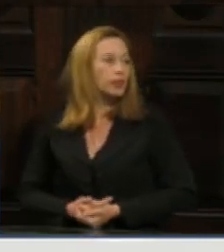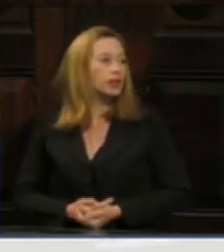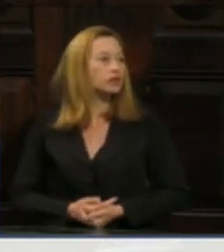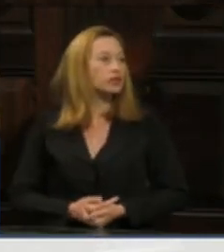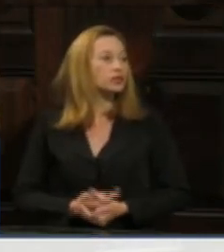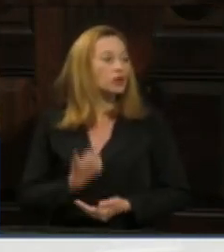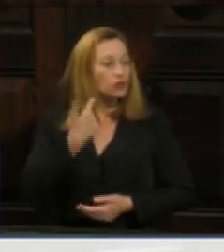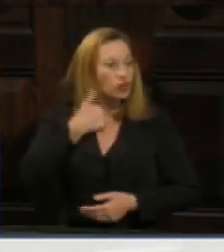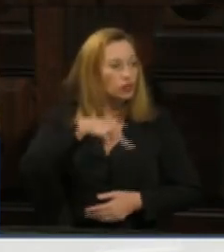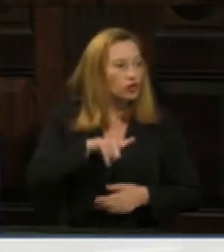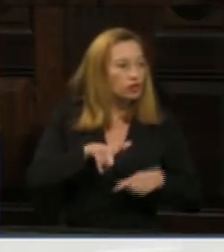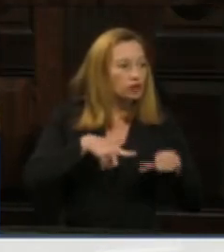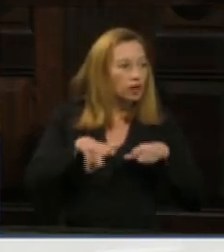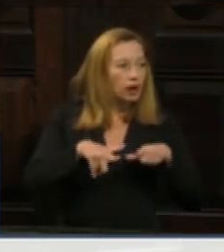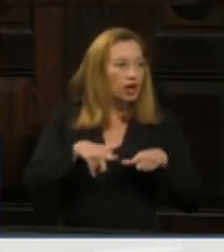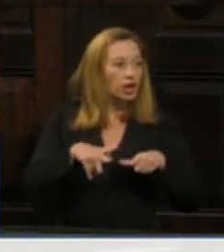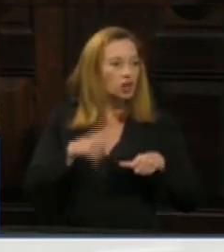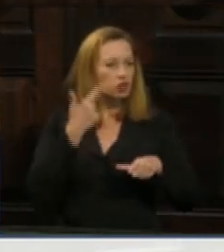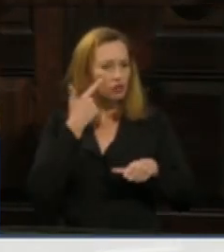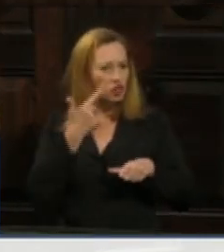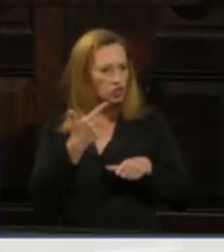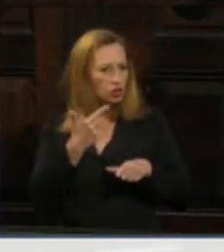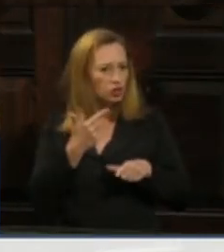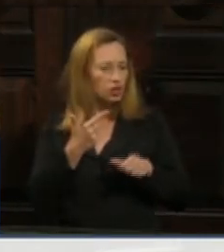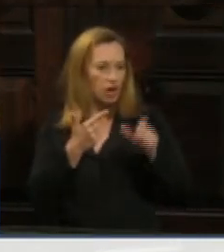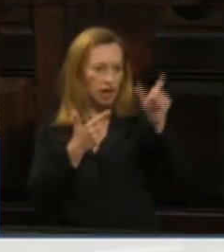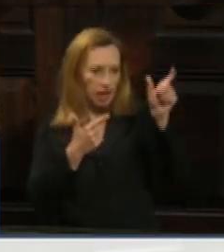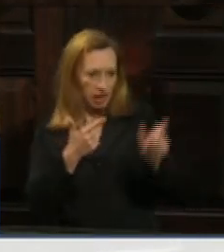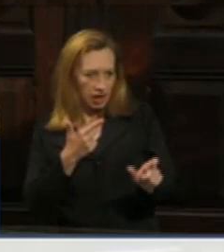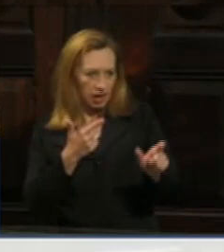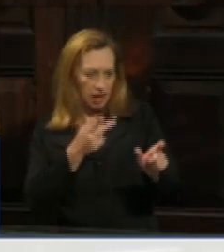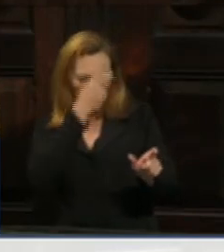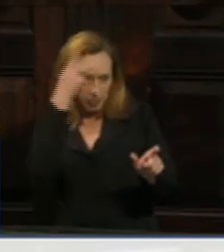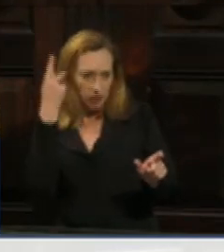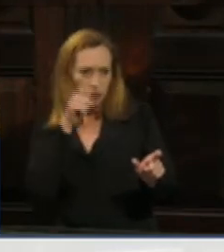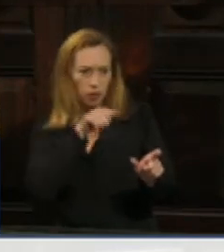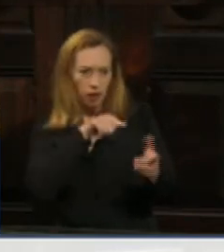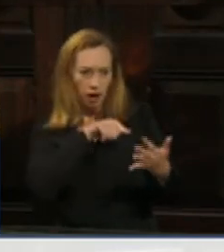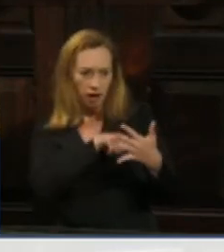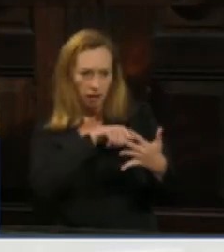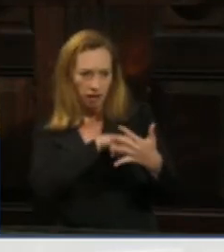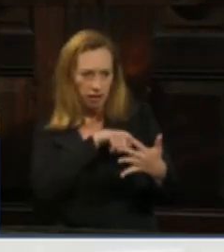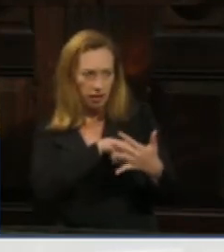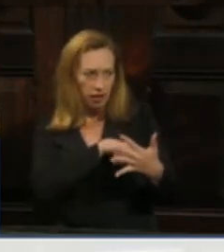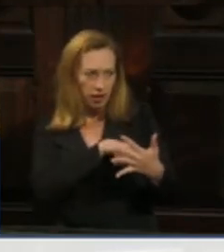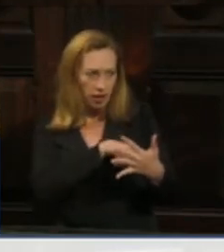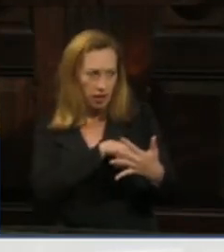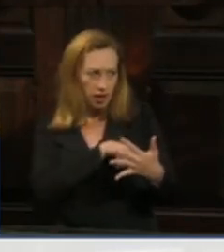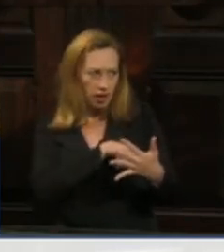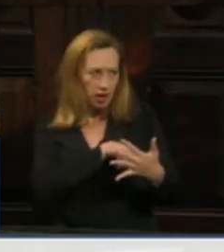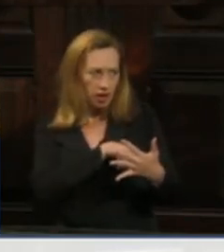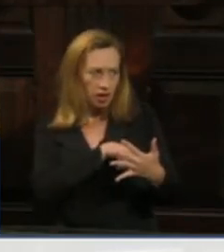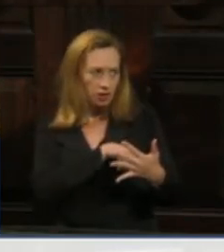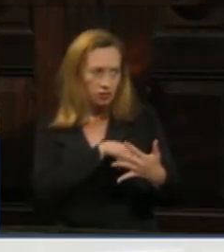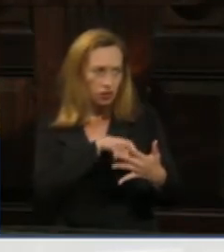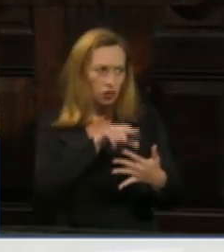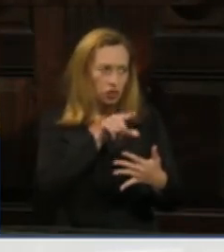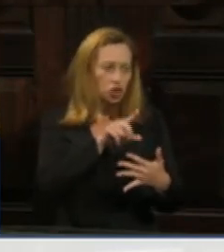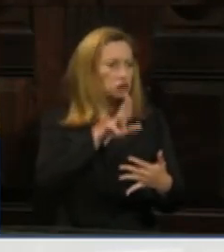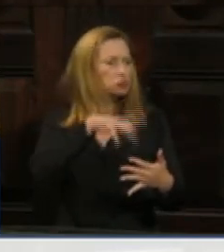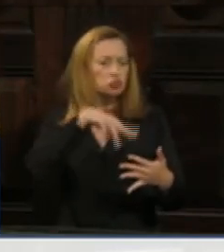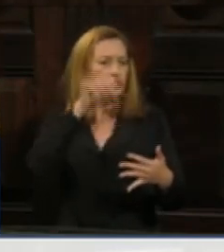tenho afeto, eu fico intranquilo. Então imaginem vocês, eu hoje pela manhã, ler os jornais, a